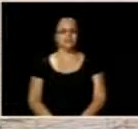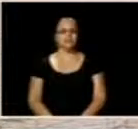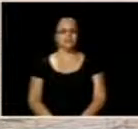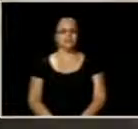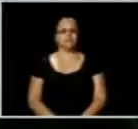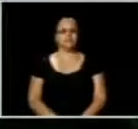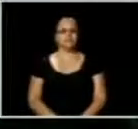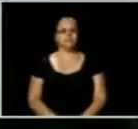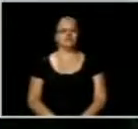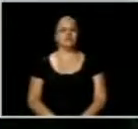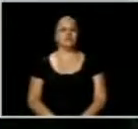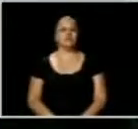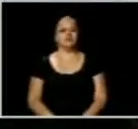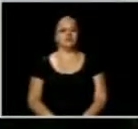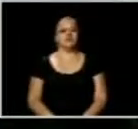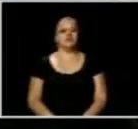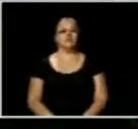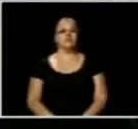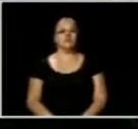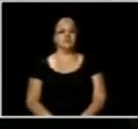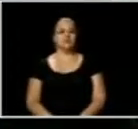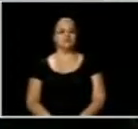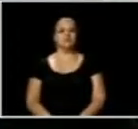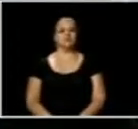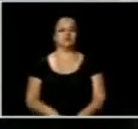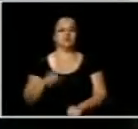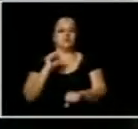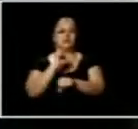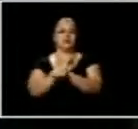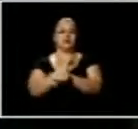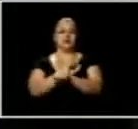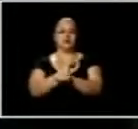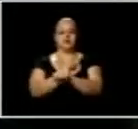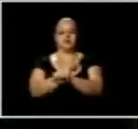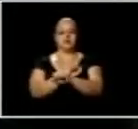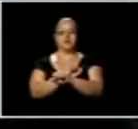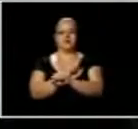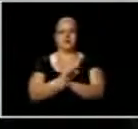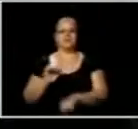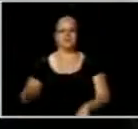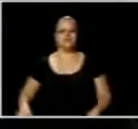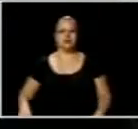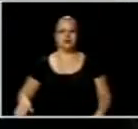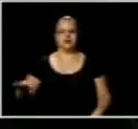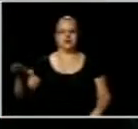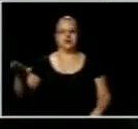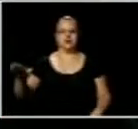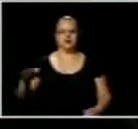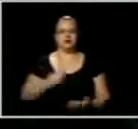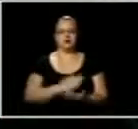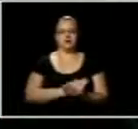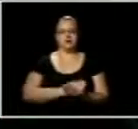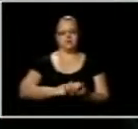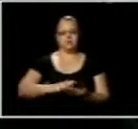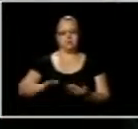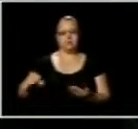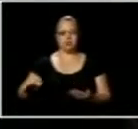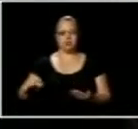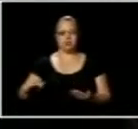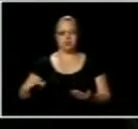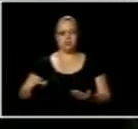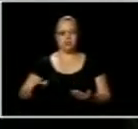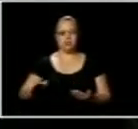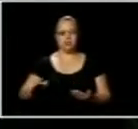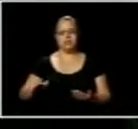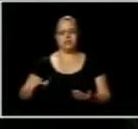concluir, viu, vereador Luizinho, só espero que a criança que esteja engatinhando possa, no final do meu mandato, sentar pelo menos.